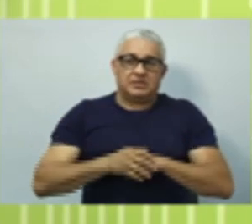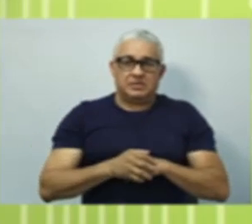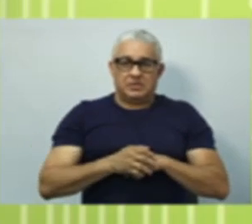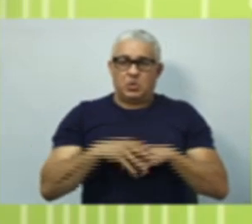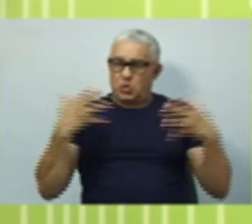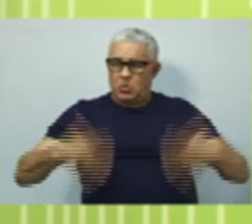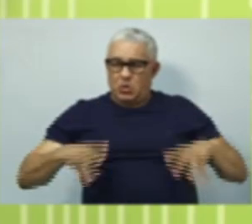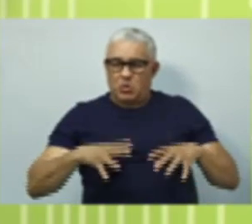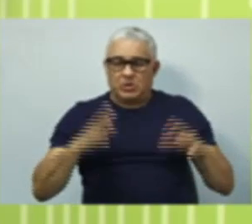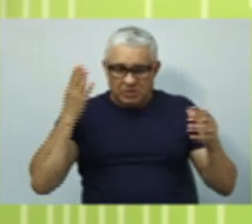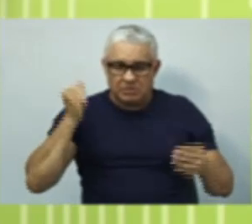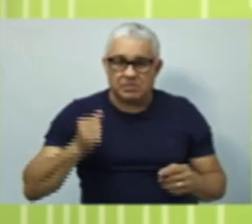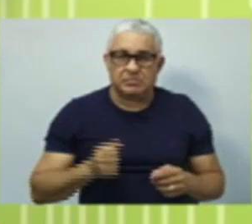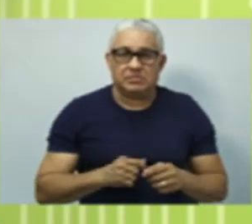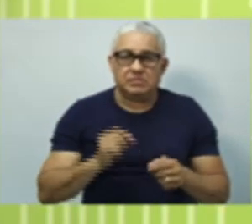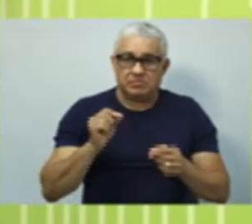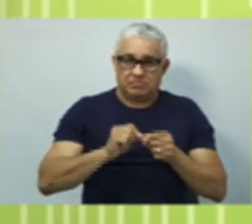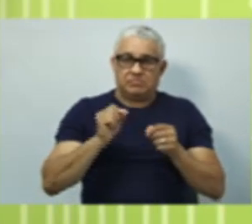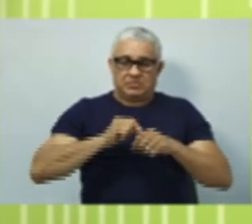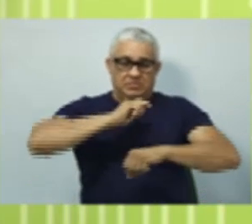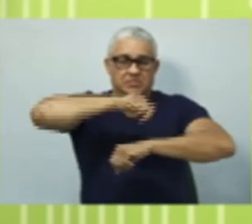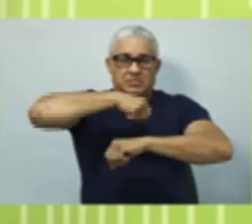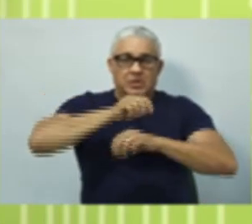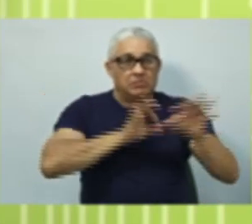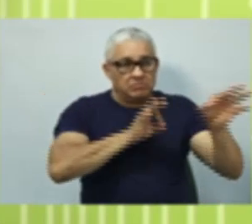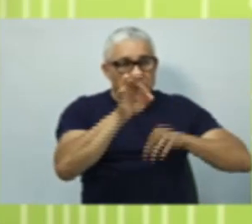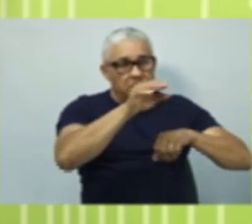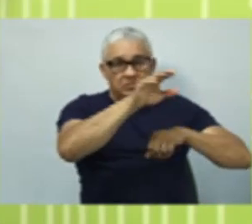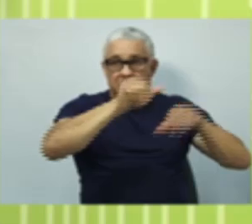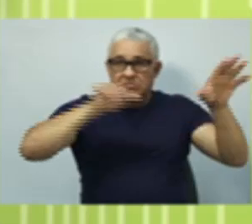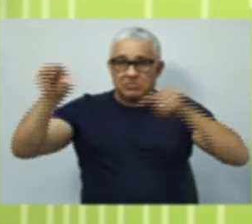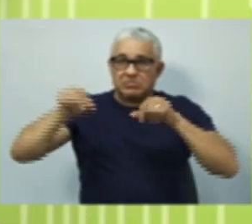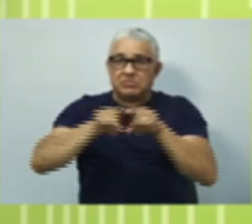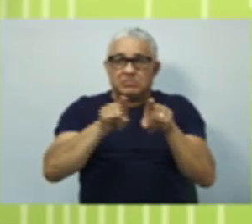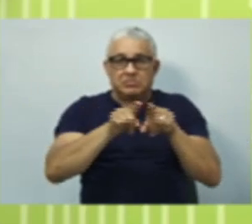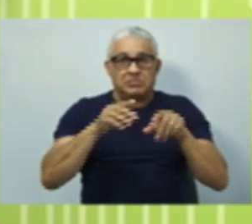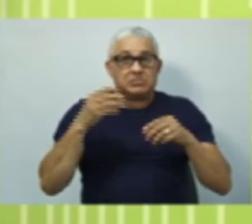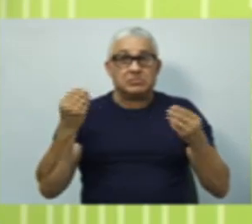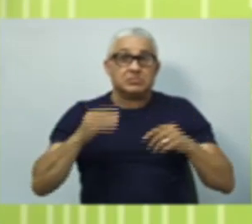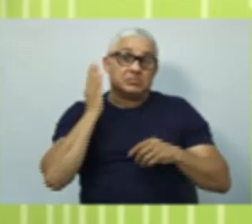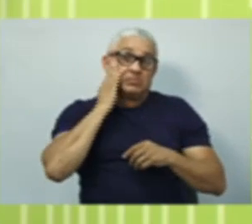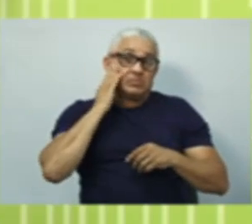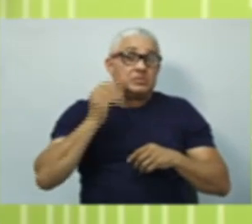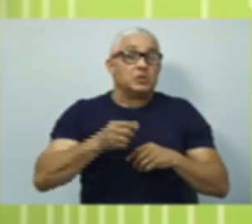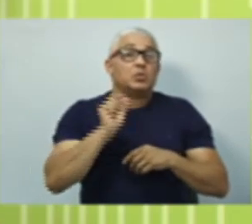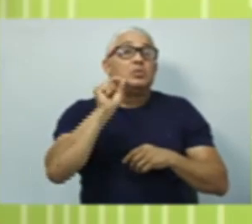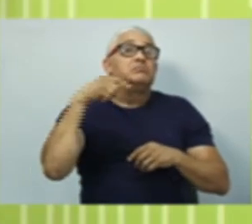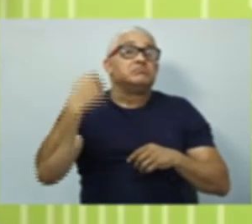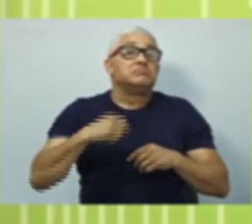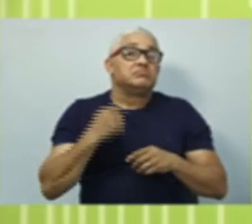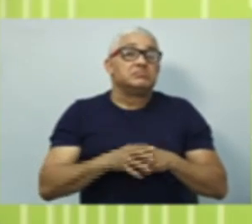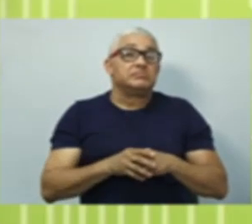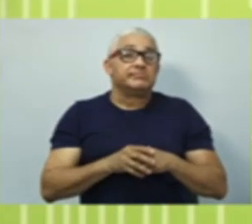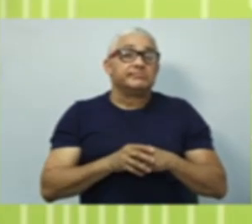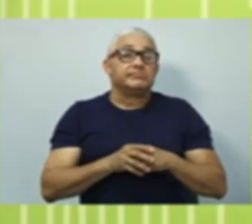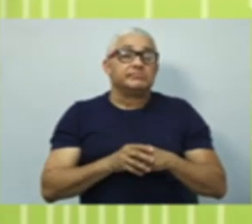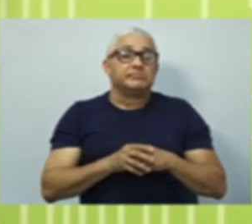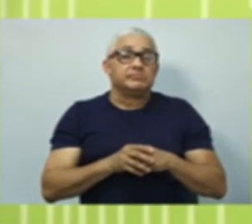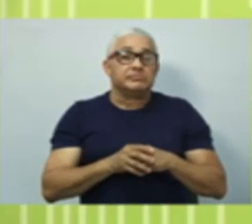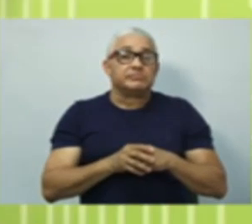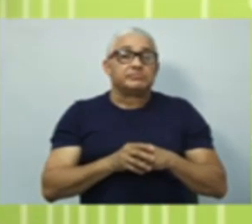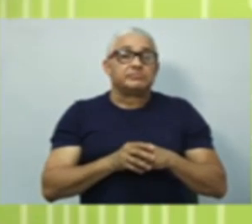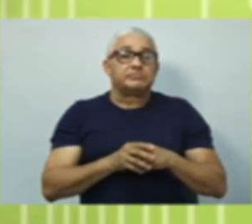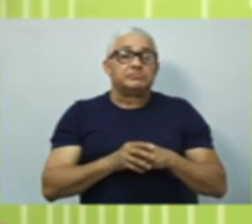arte da cozinha, então vai organizar, mas aí vai ser preciso saber quais são os recursos necessários, para tanto